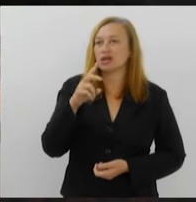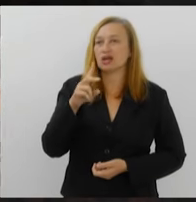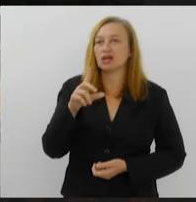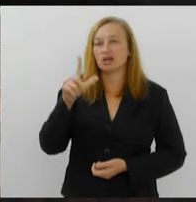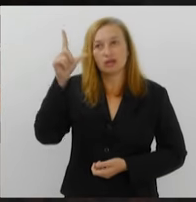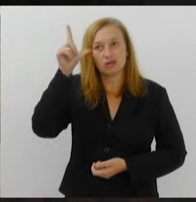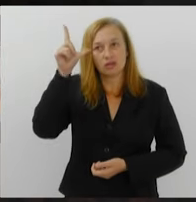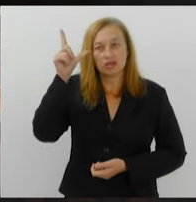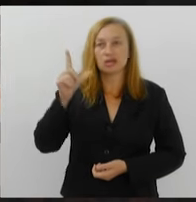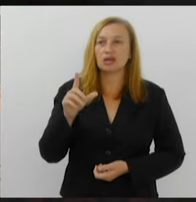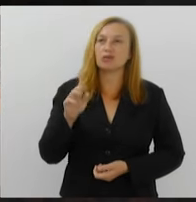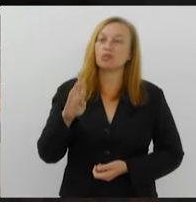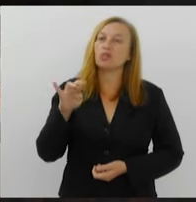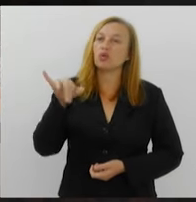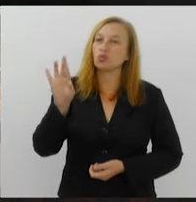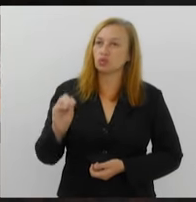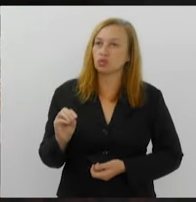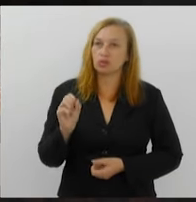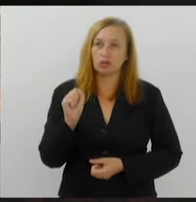Bruno Boareto. Ok.